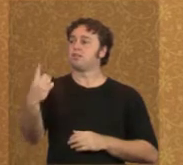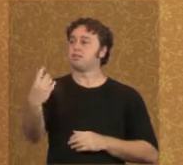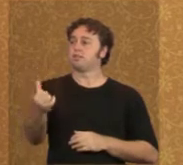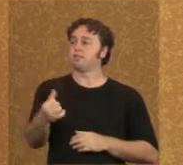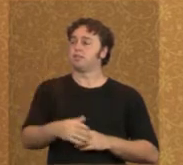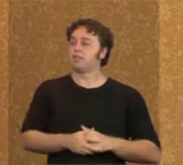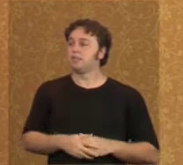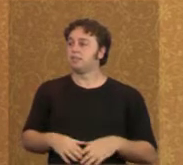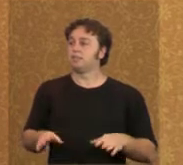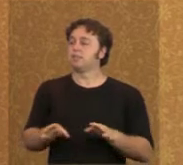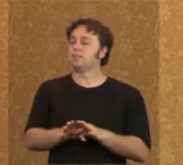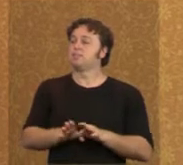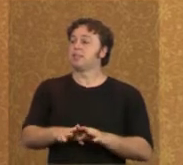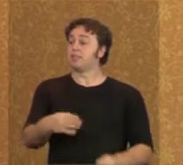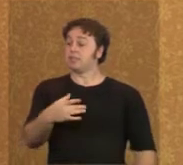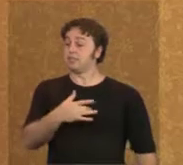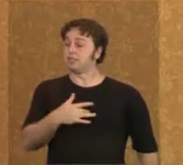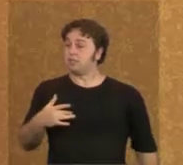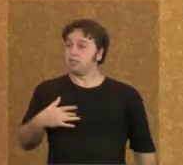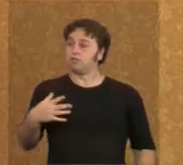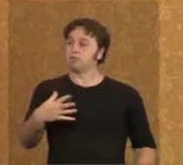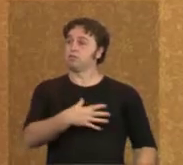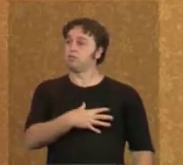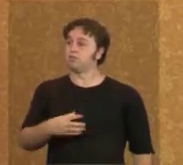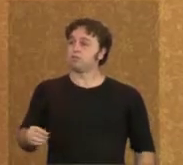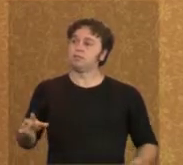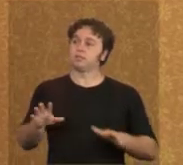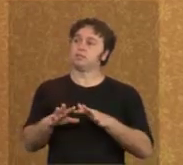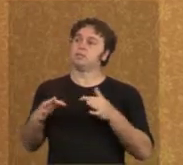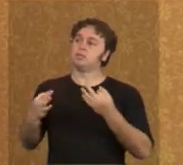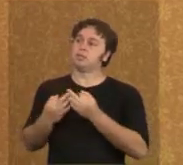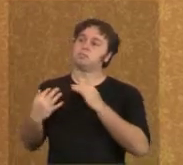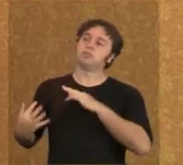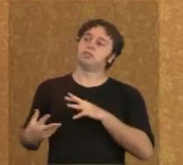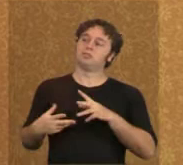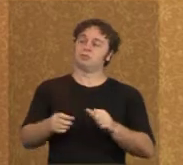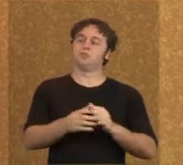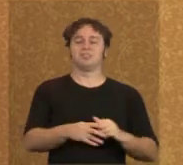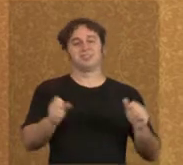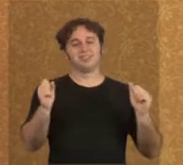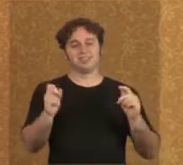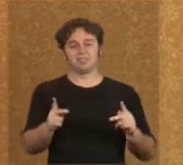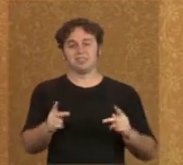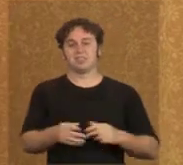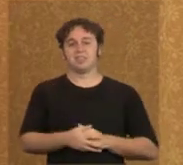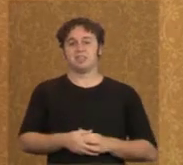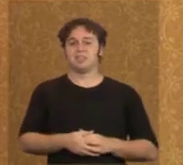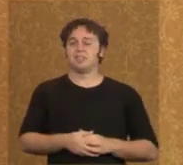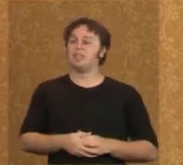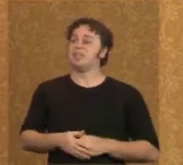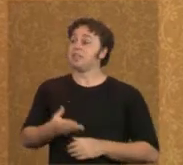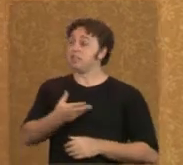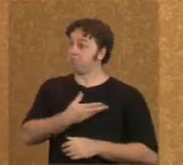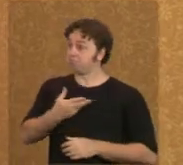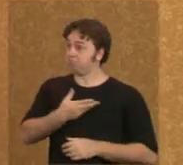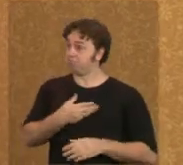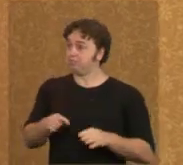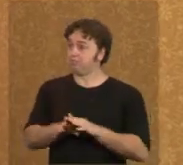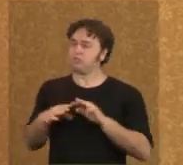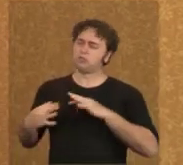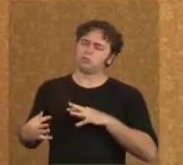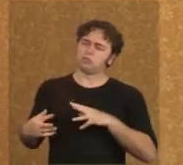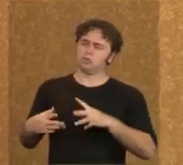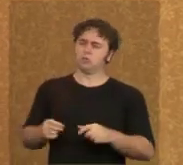minha saúde e dos meus filhos, da família, né? Claro, muito bem. Pelos meus amigos, por